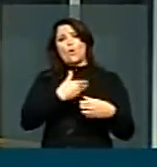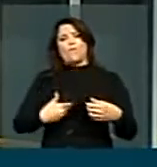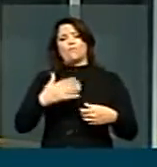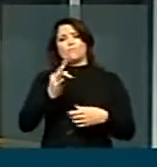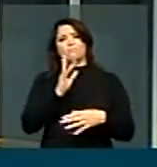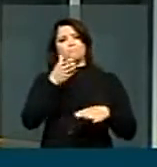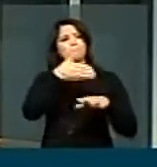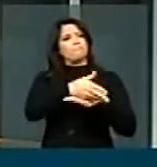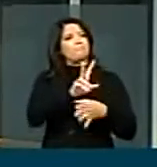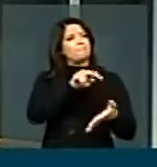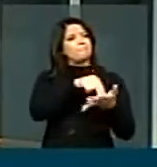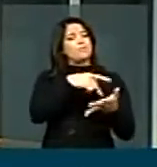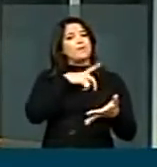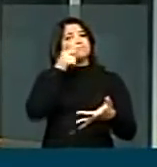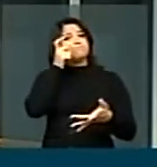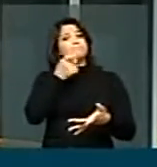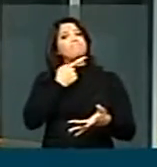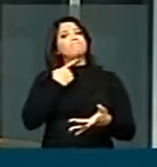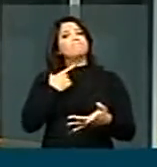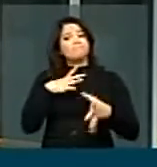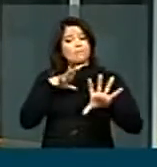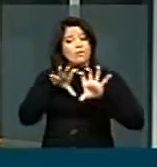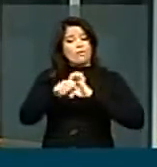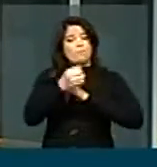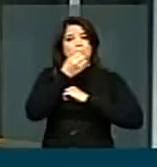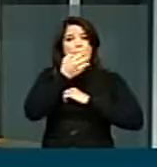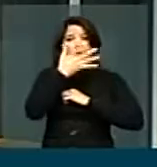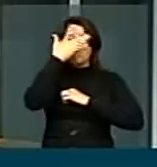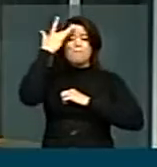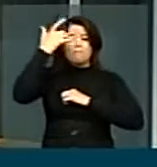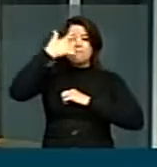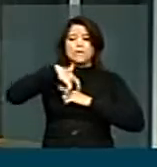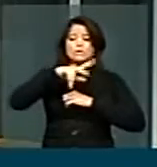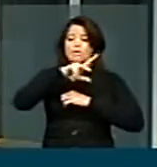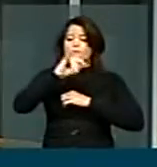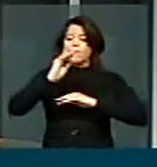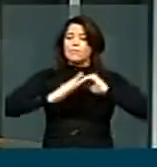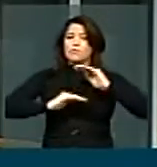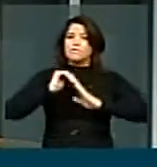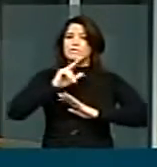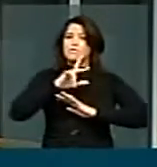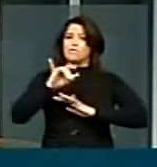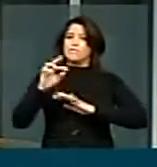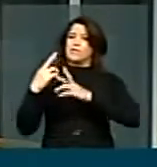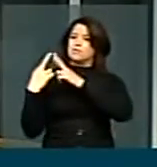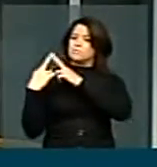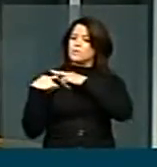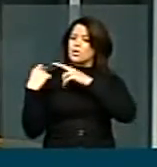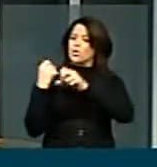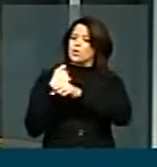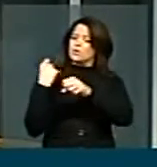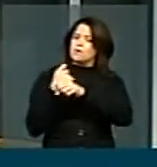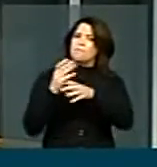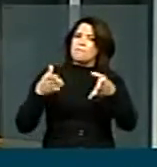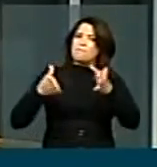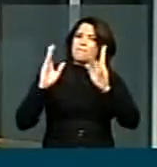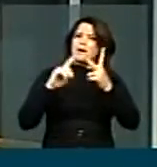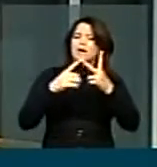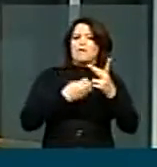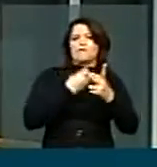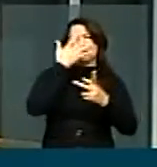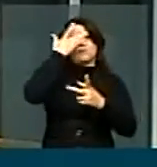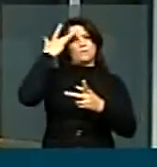federal interessada na boa formação dos agentes públicos, que vão ser o responsável pela construção dos prédios, pela vida